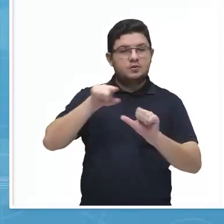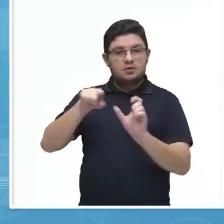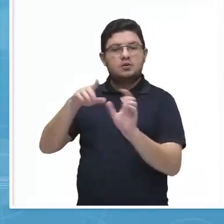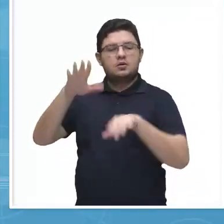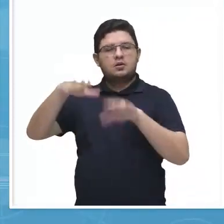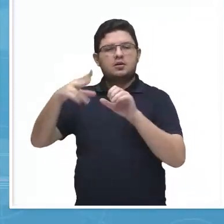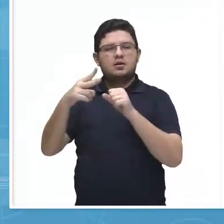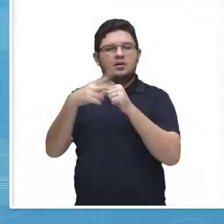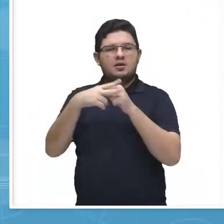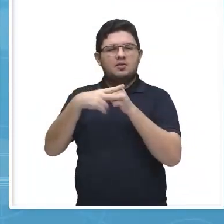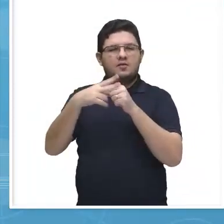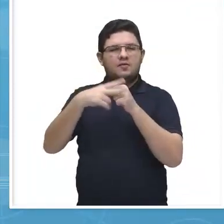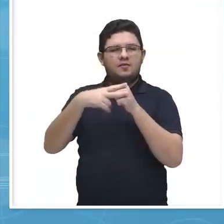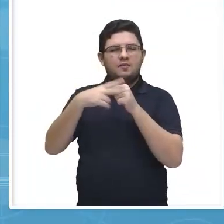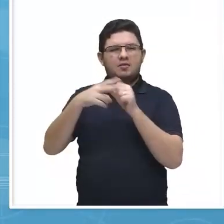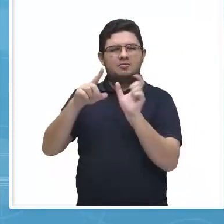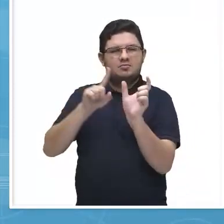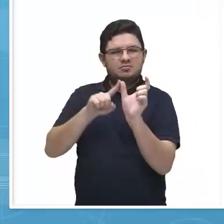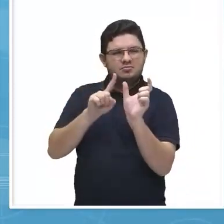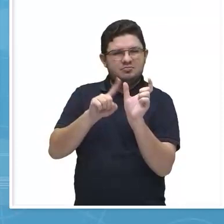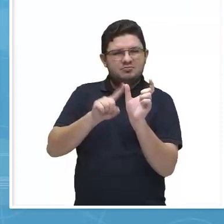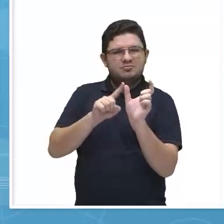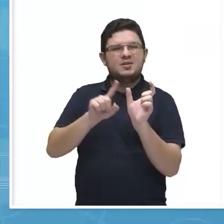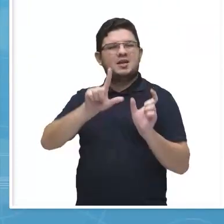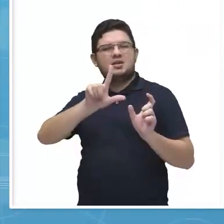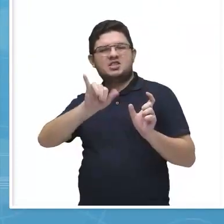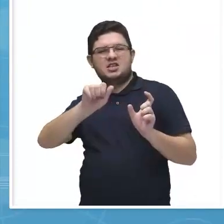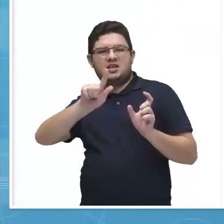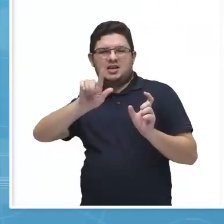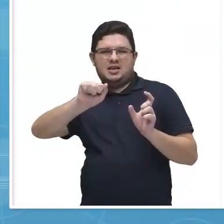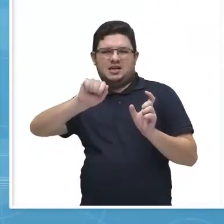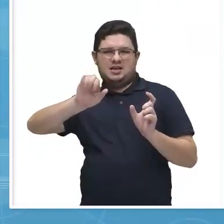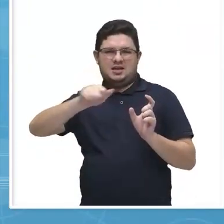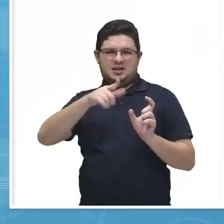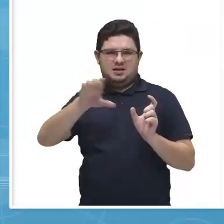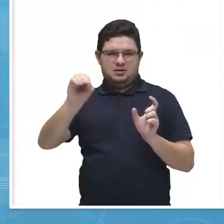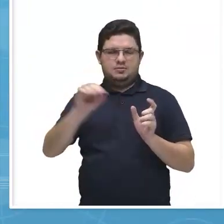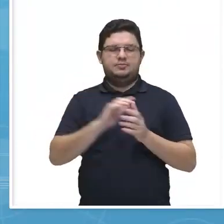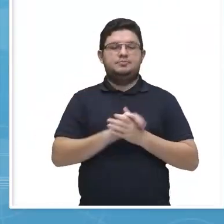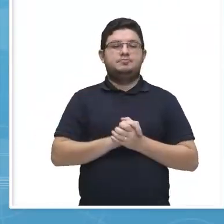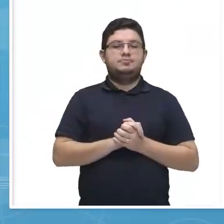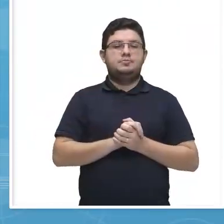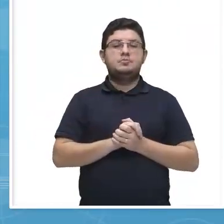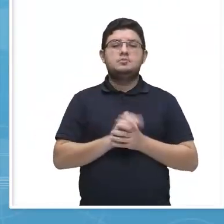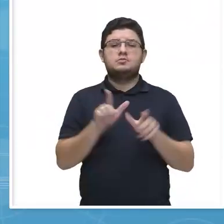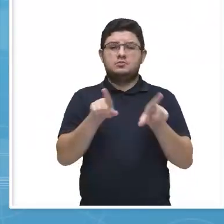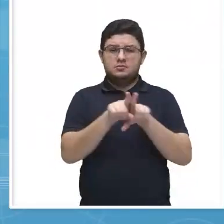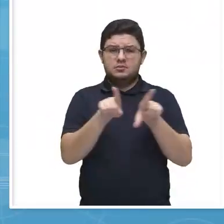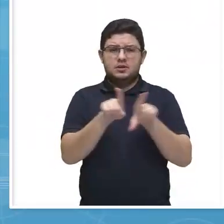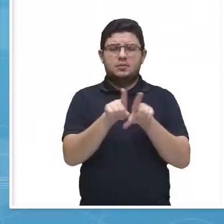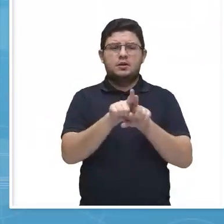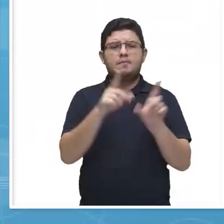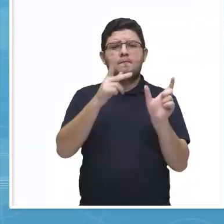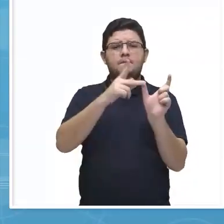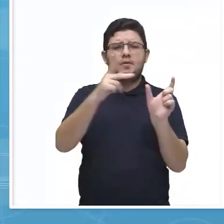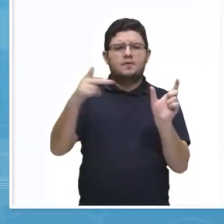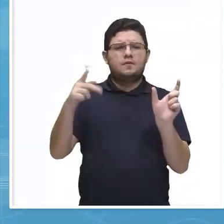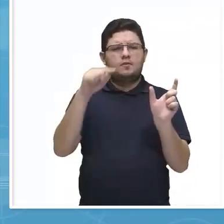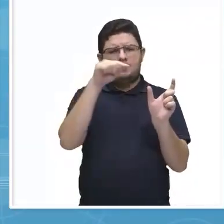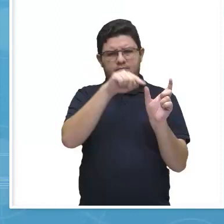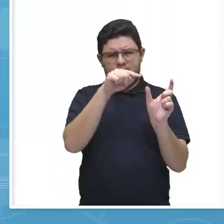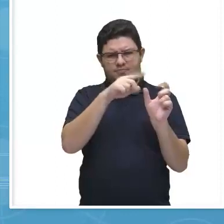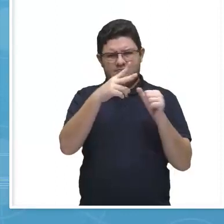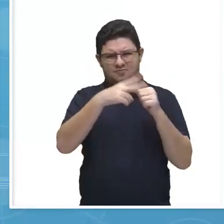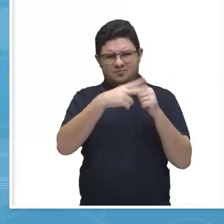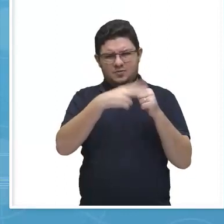esses estados do ser, do sujeito. E também nós temos, em relação à predicação verbal, o outro